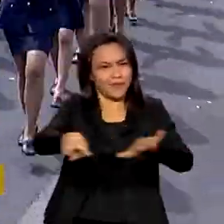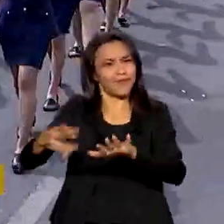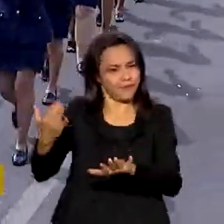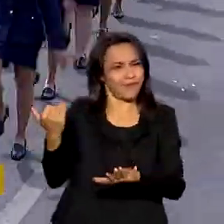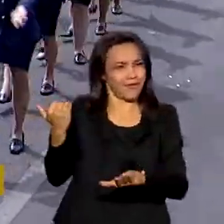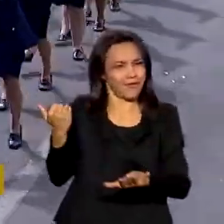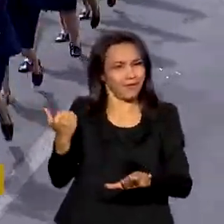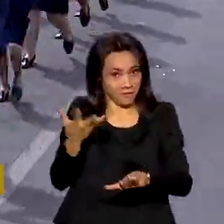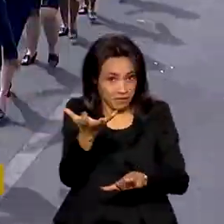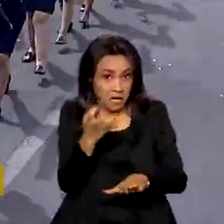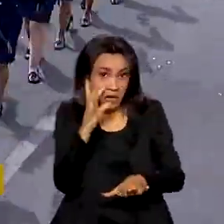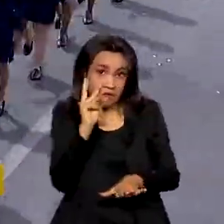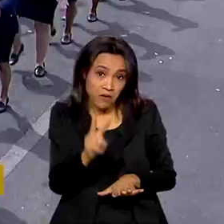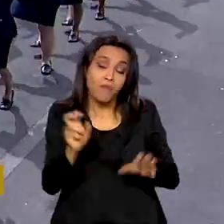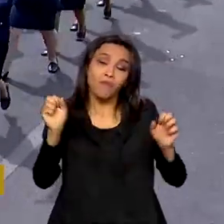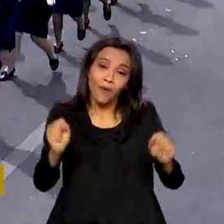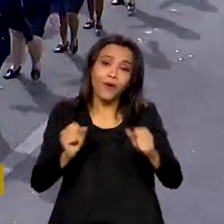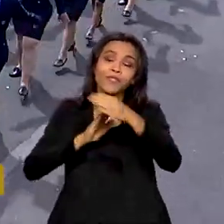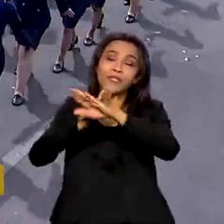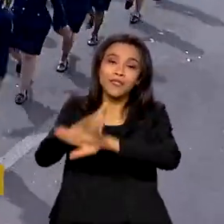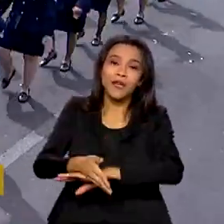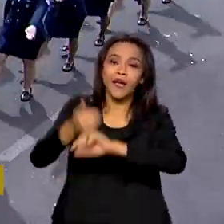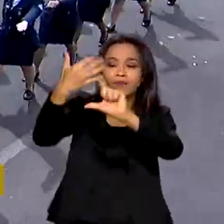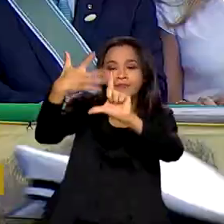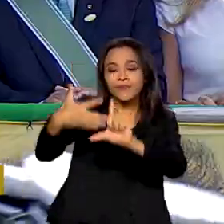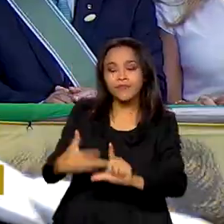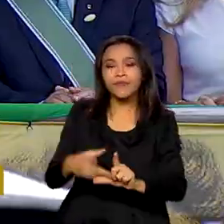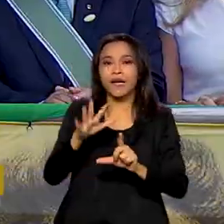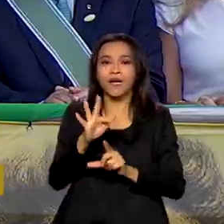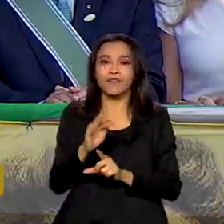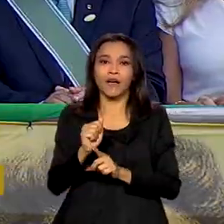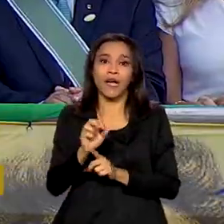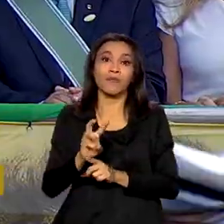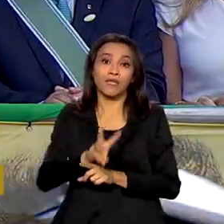e quem quiser pode conferir no site da FAB, no